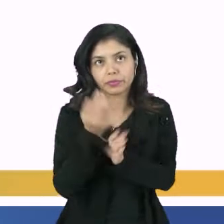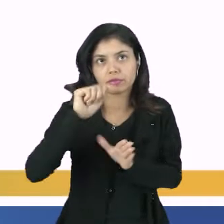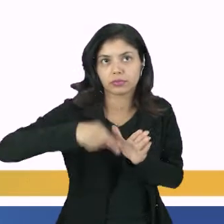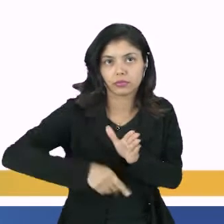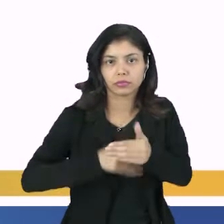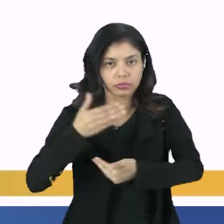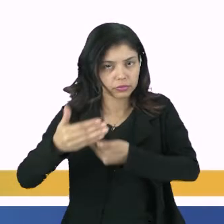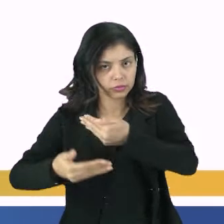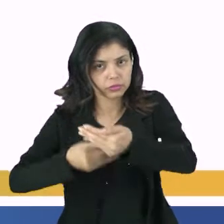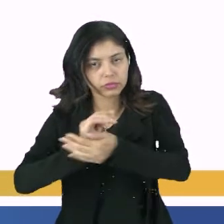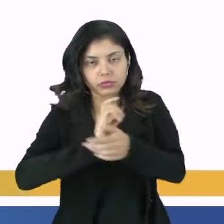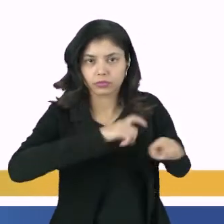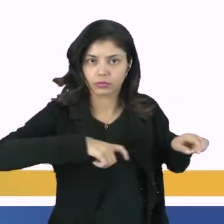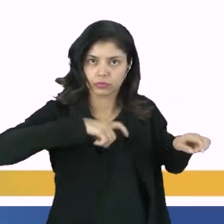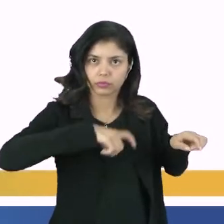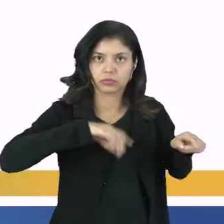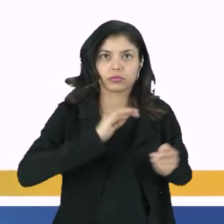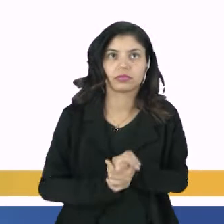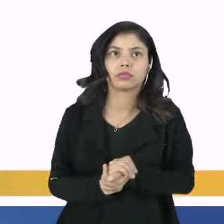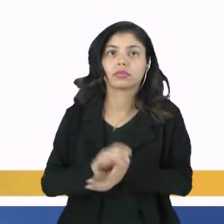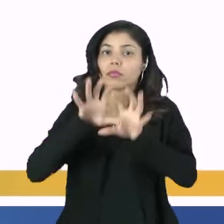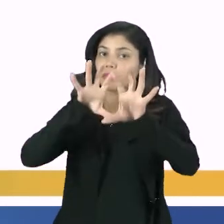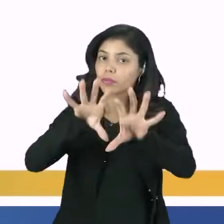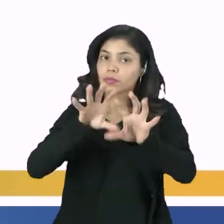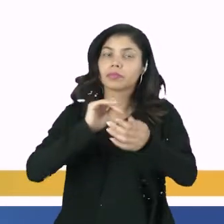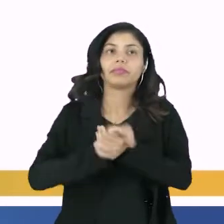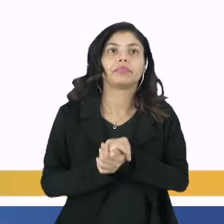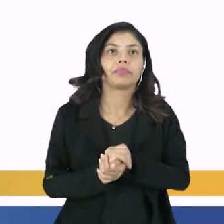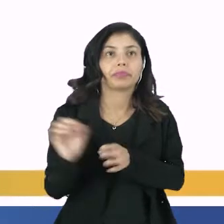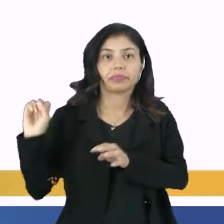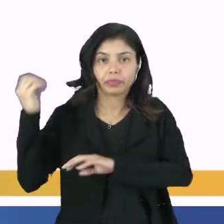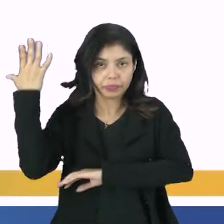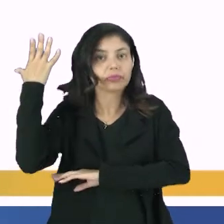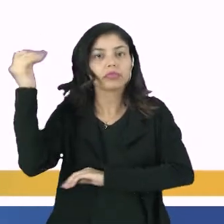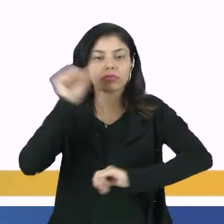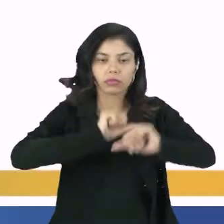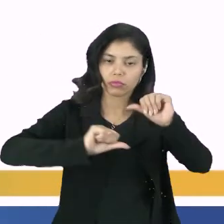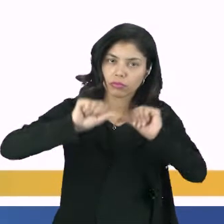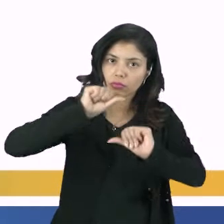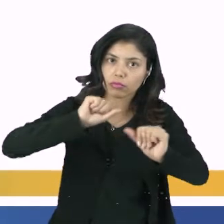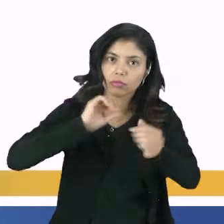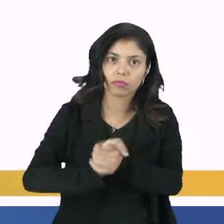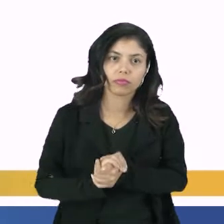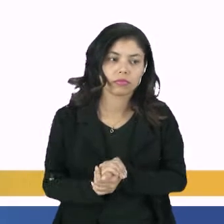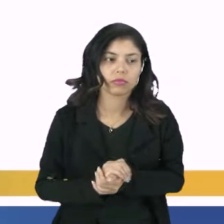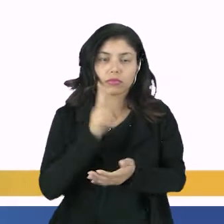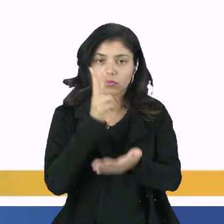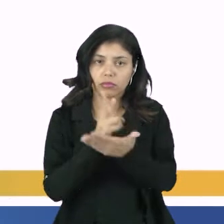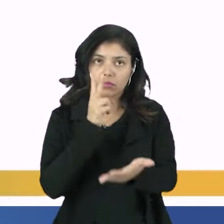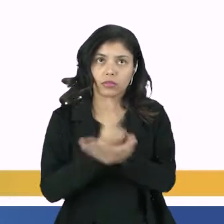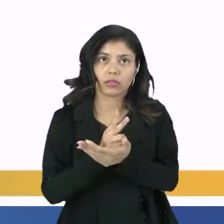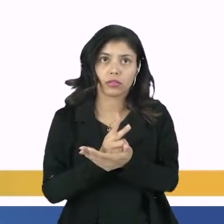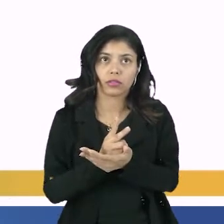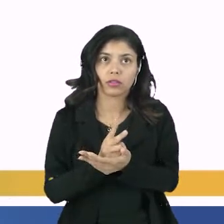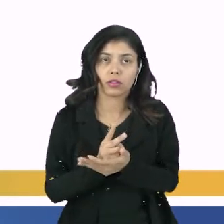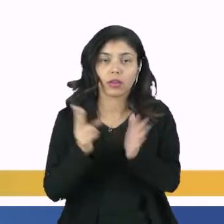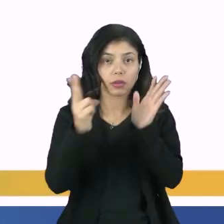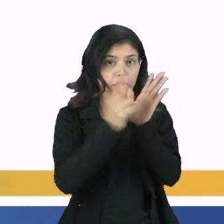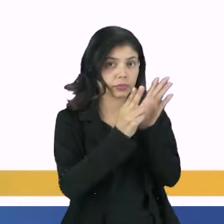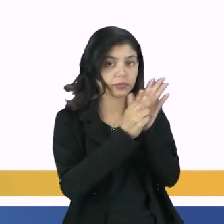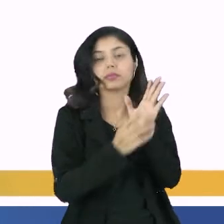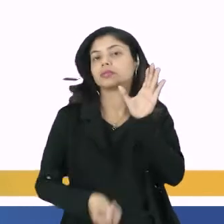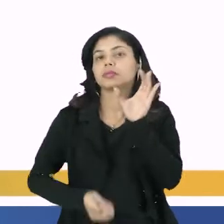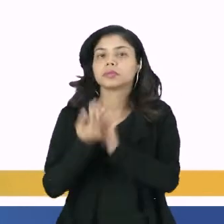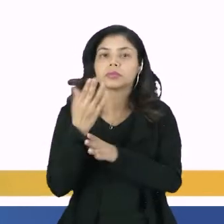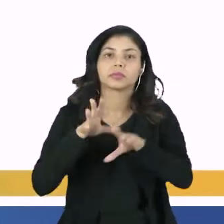desse processo de agricultura. Com isso, os indivíduos começaram a trocar esses excedentes entre as aldeias,